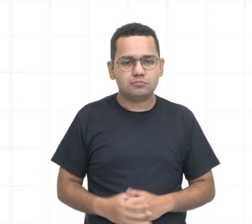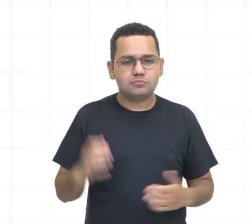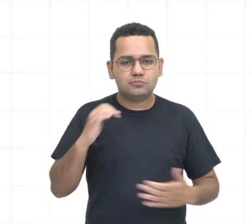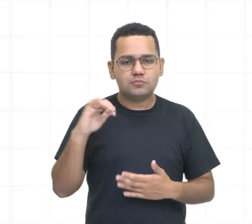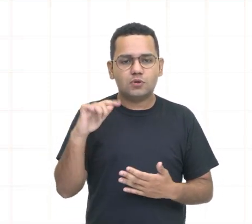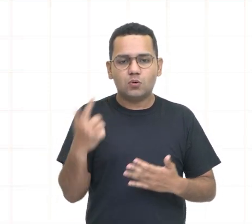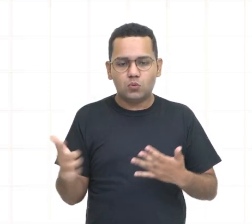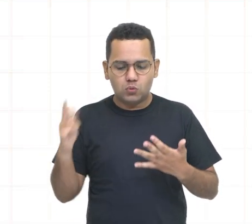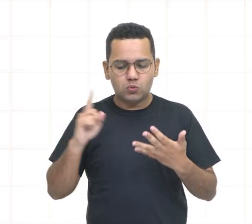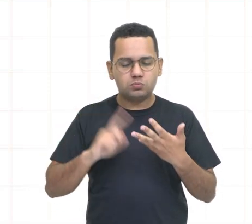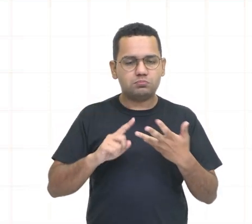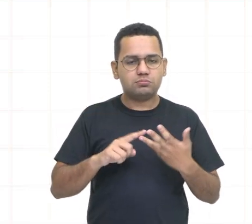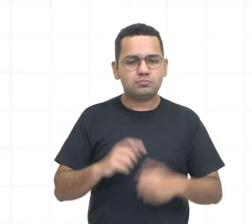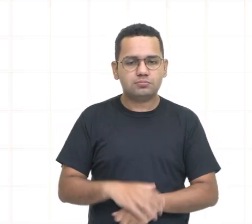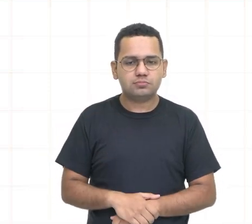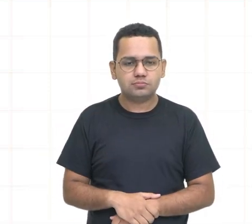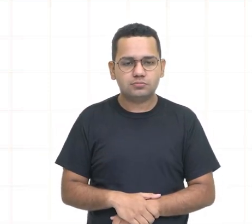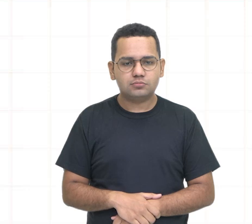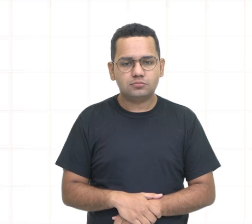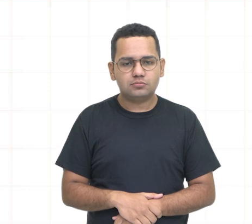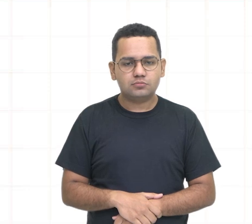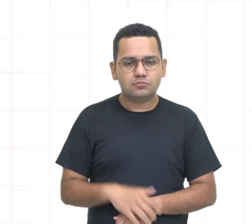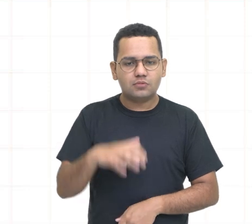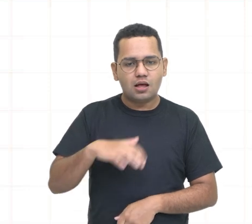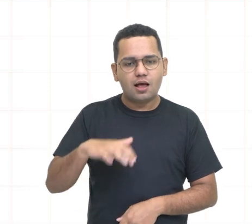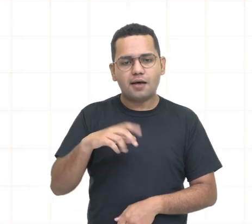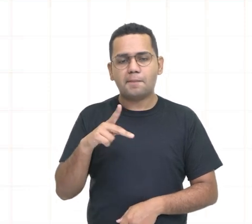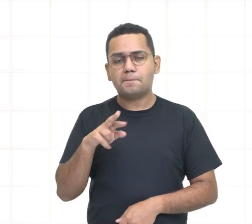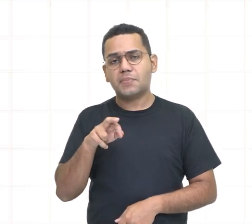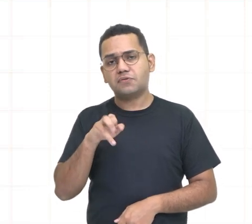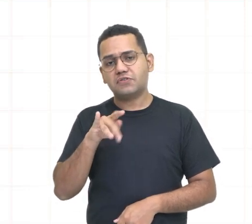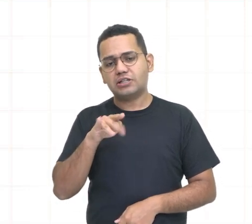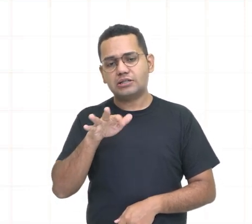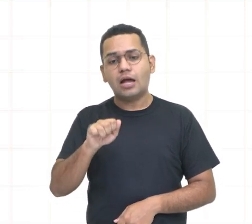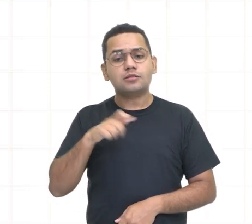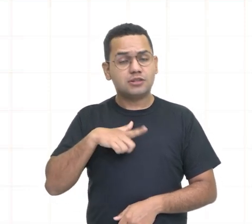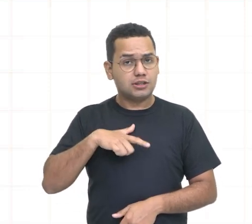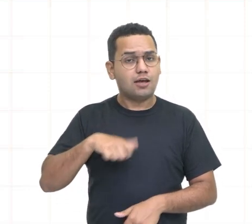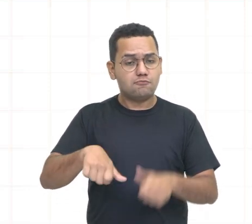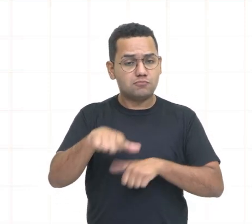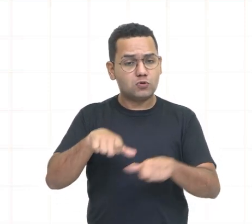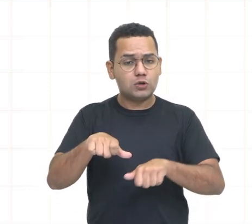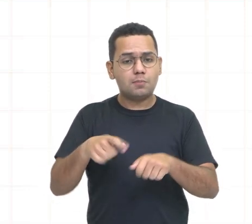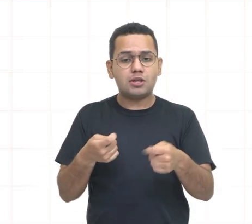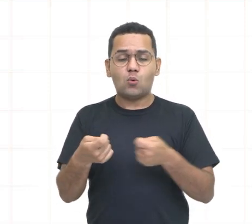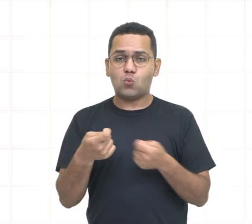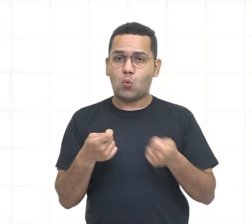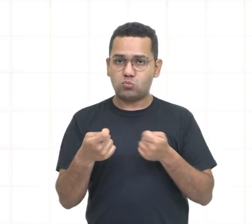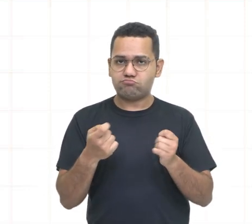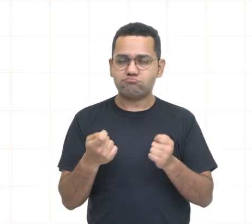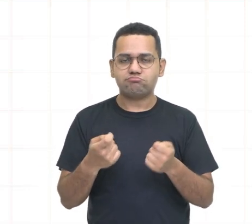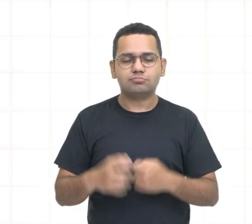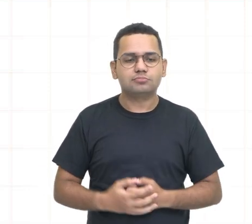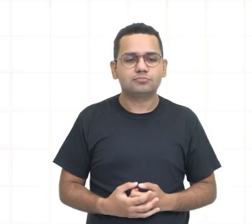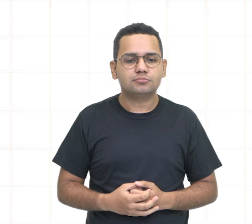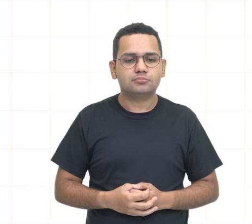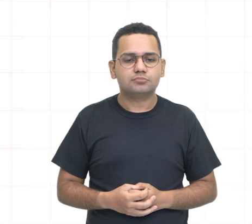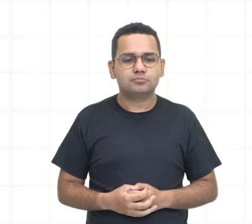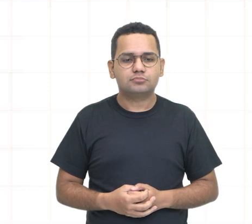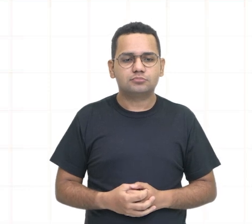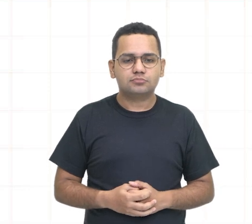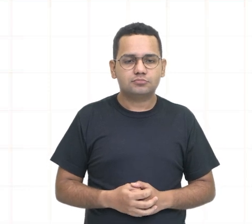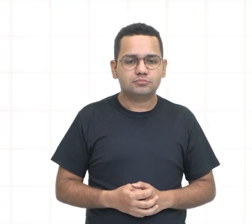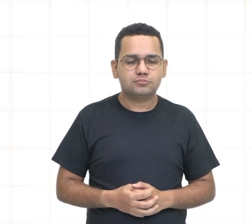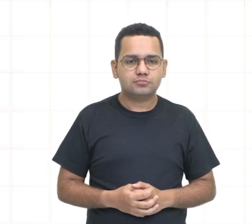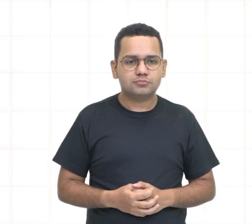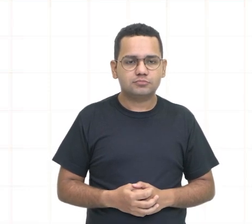reformas previdenciárias, né, reformar o sistema previdenciário para torná-lo mais sustentável. Você tem também um